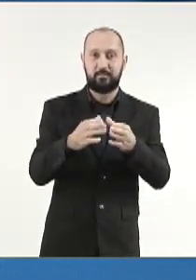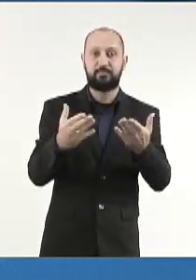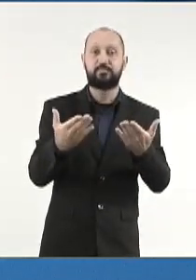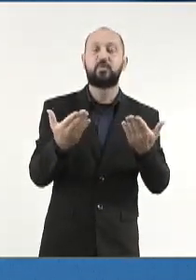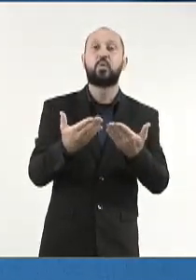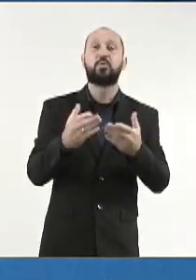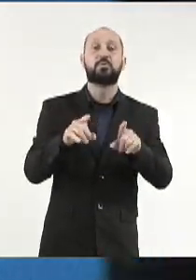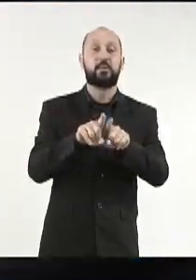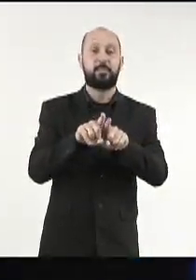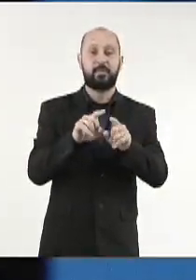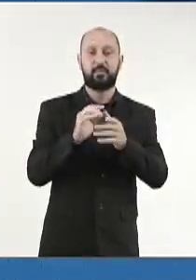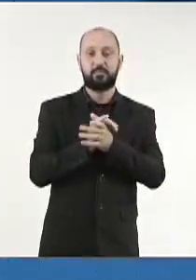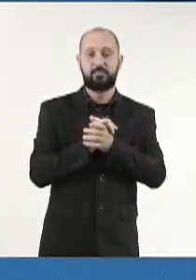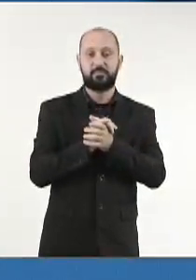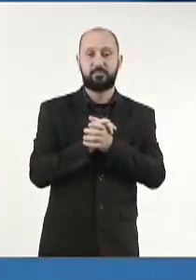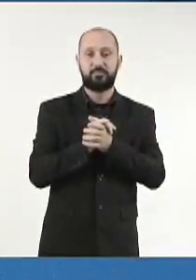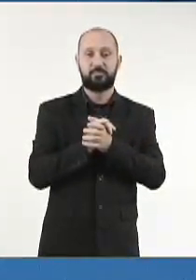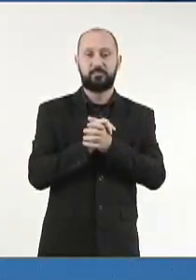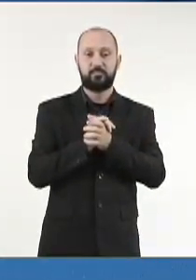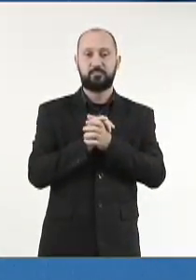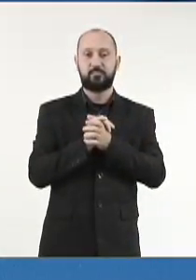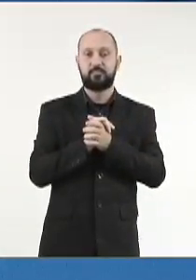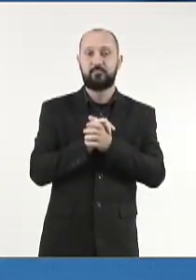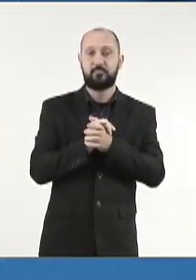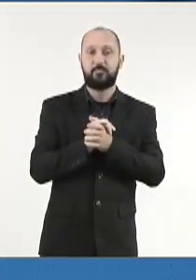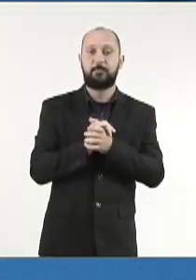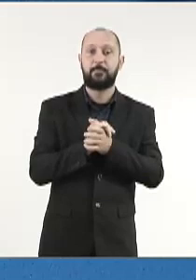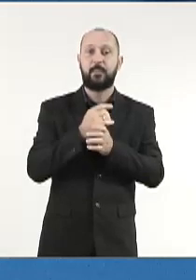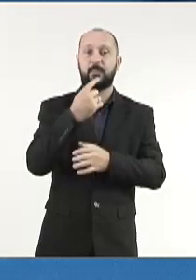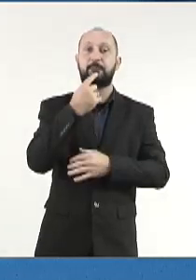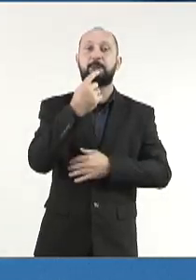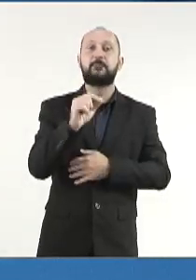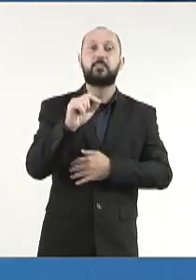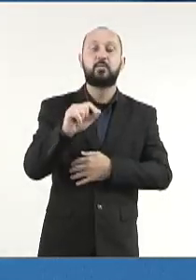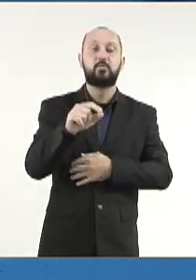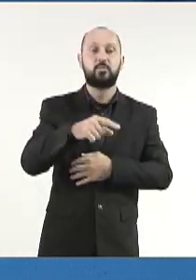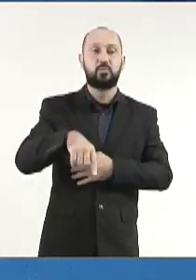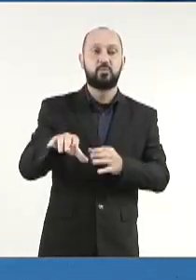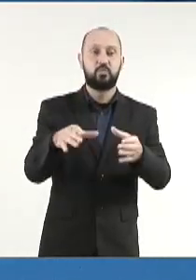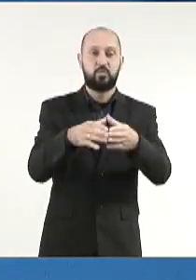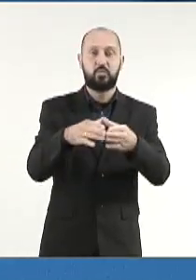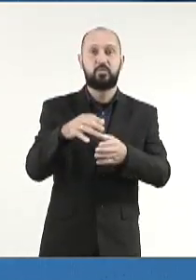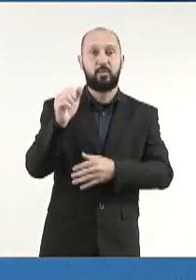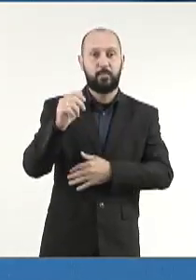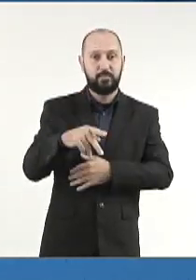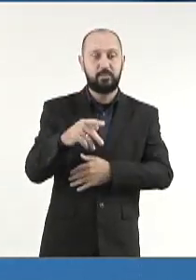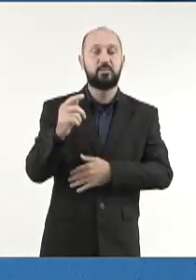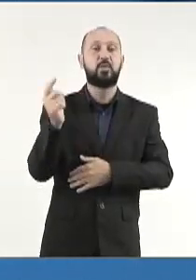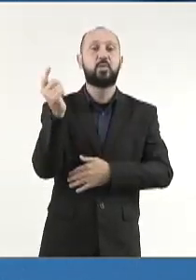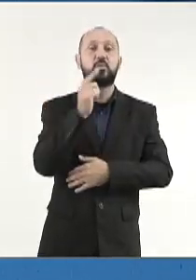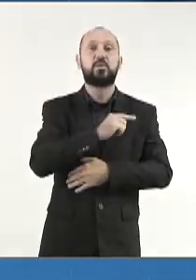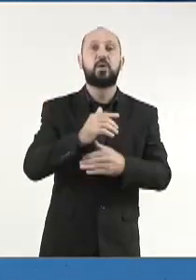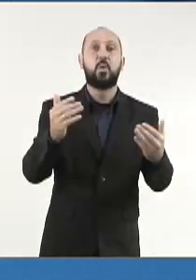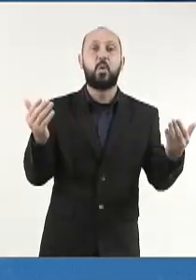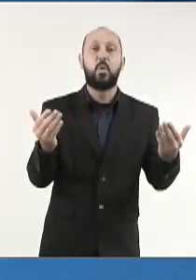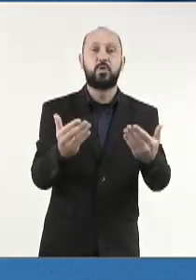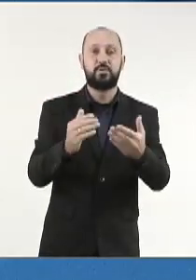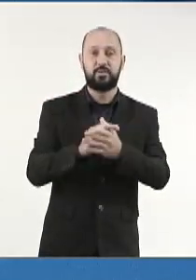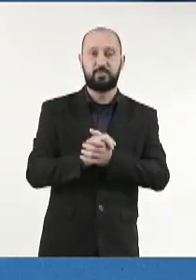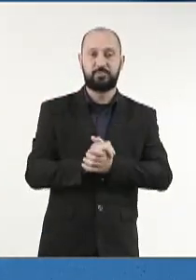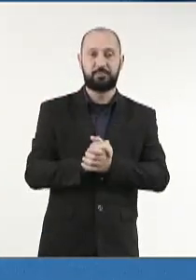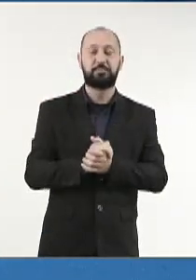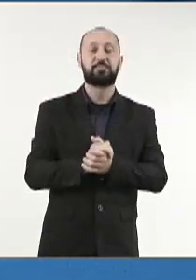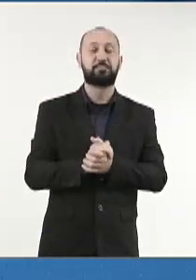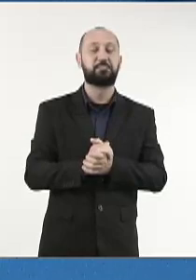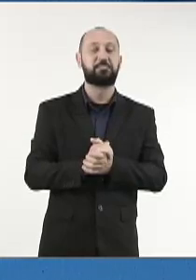E também aqui falar dos nossos queridos aposentados que conseguem hoje